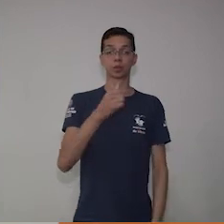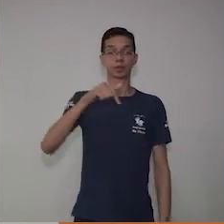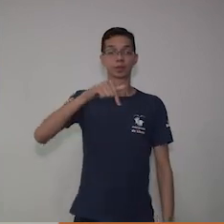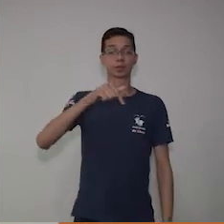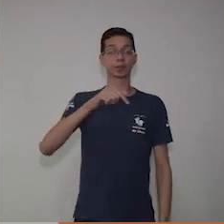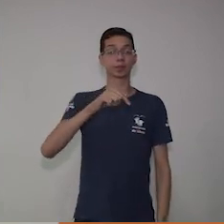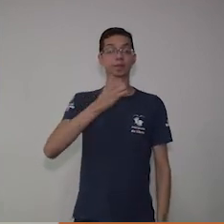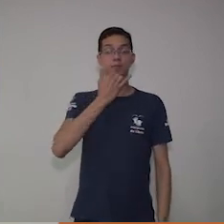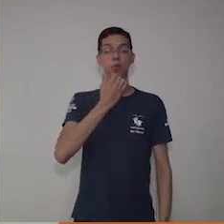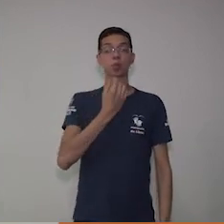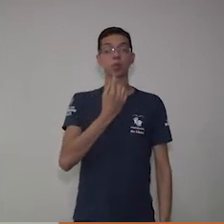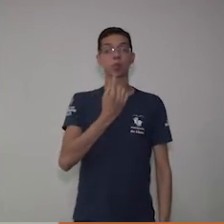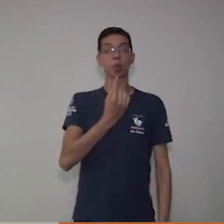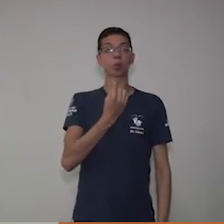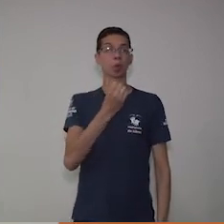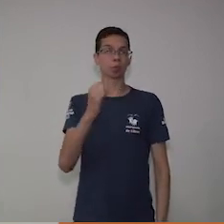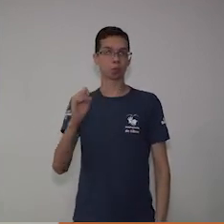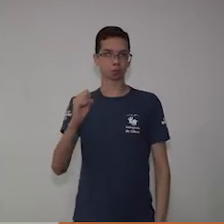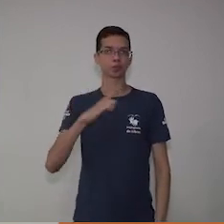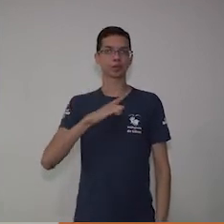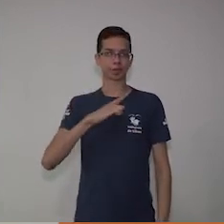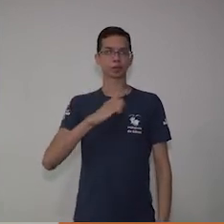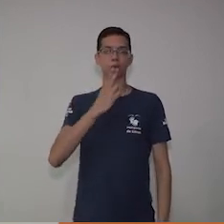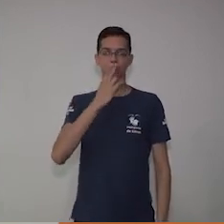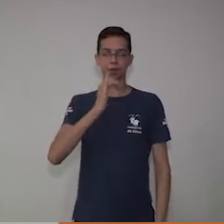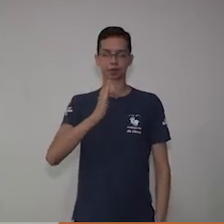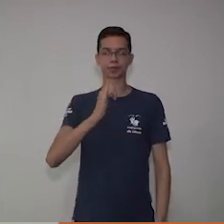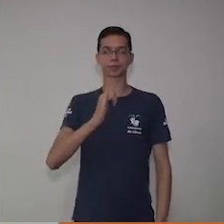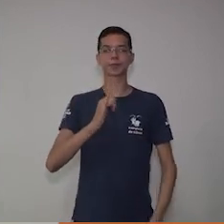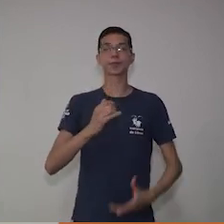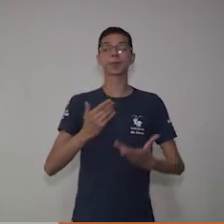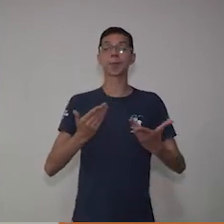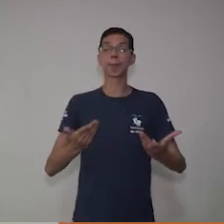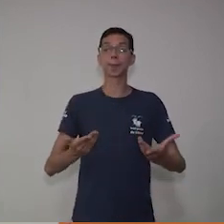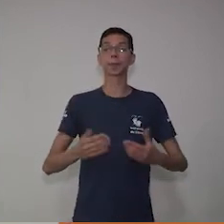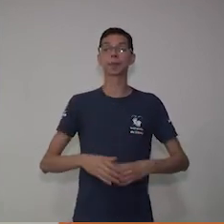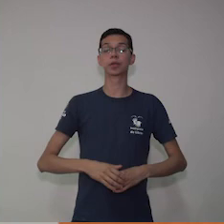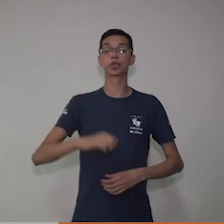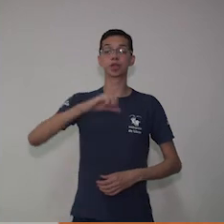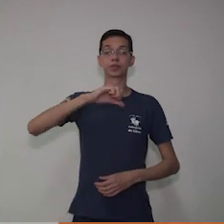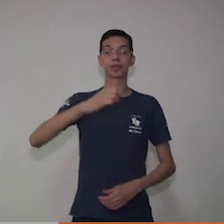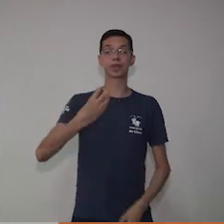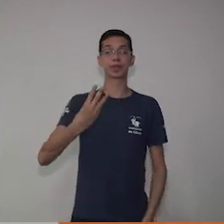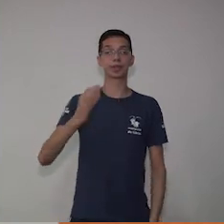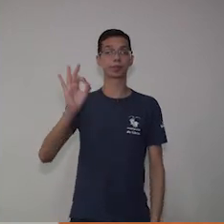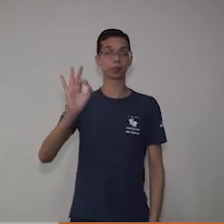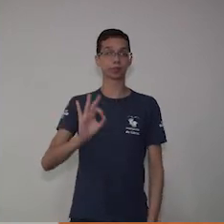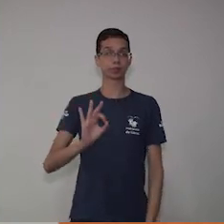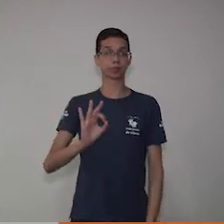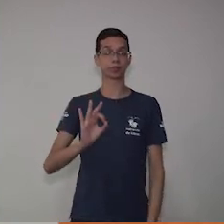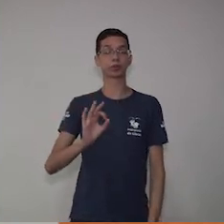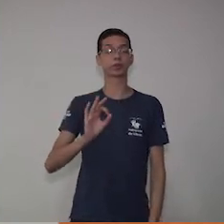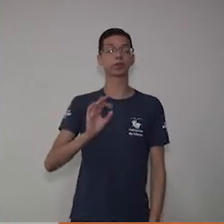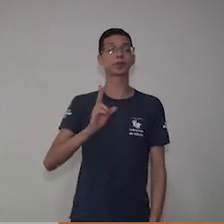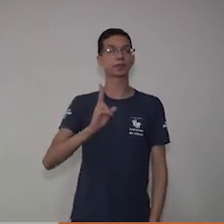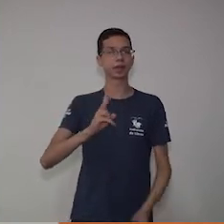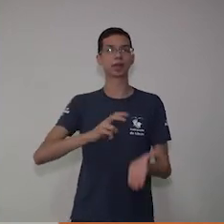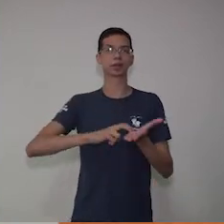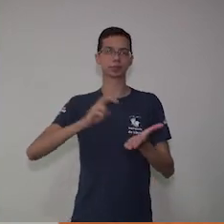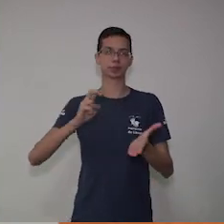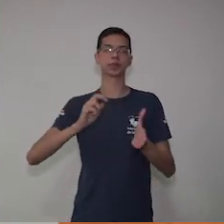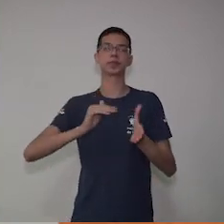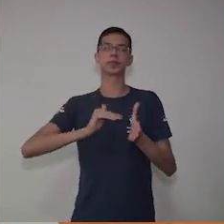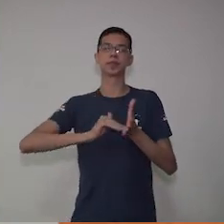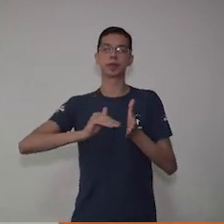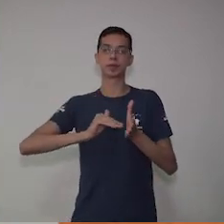188 que nós temos essa ocupação de 93%. Todas as manhãs, a Secretaria